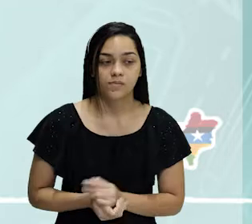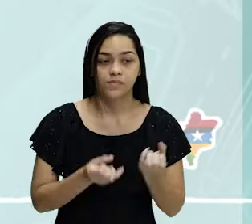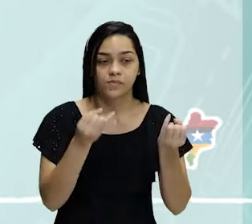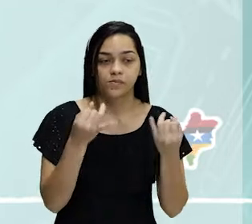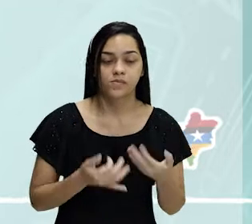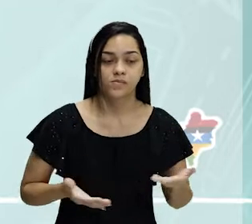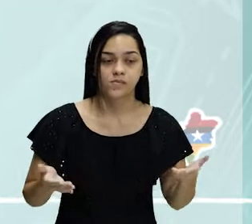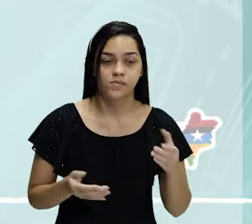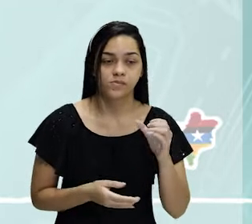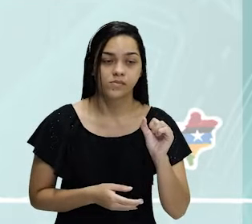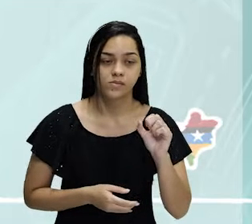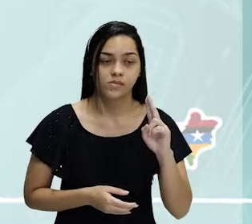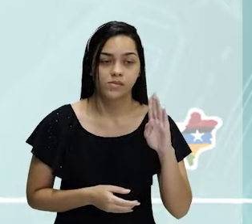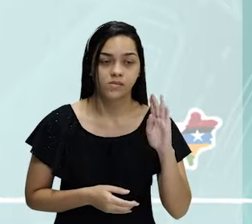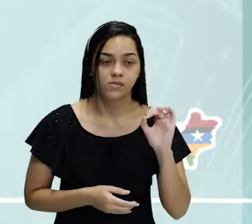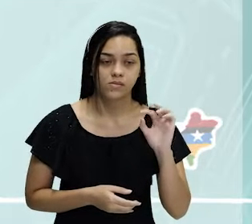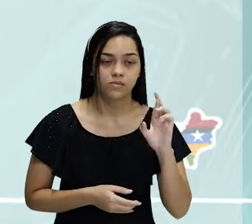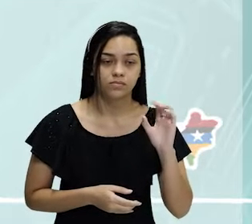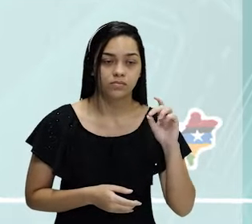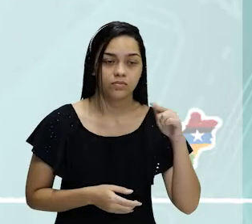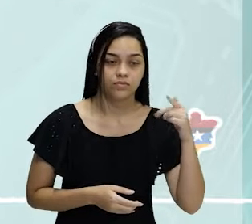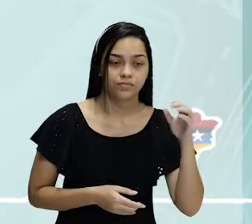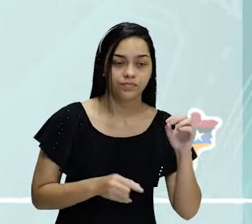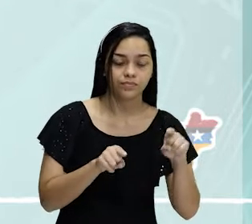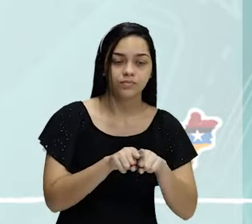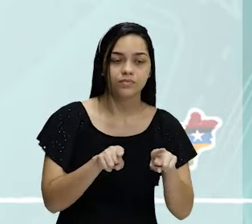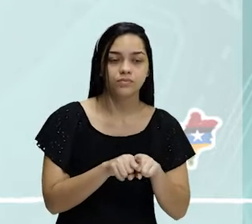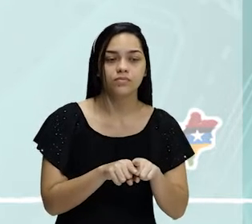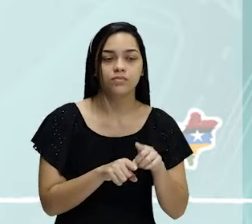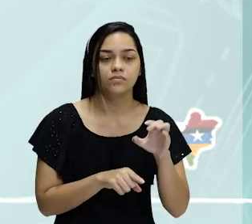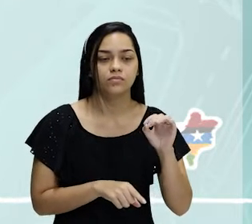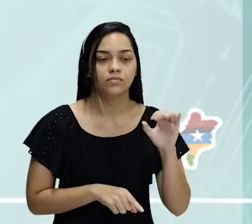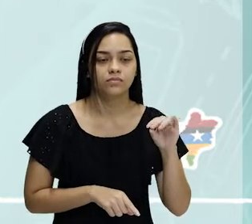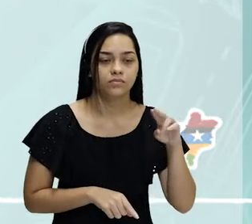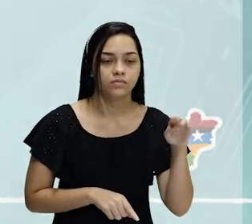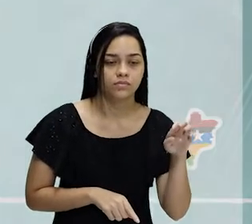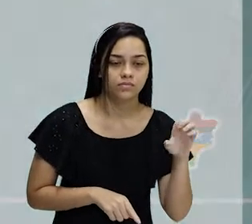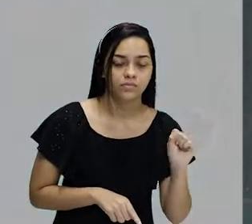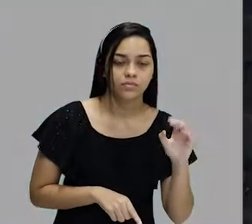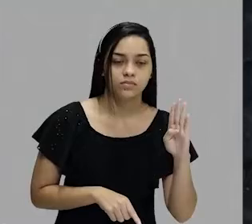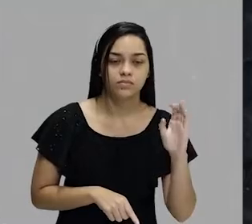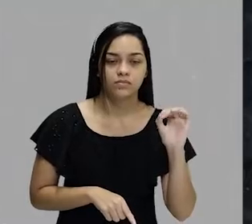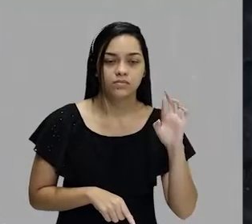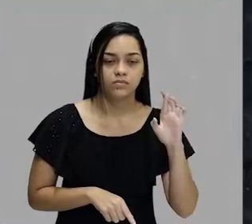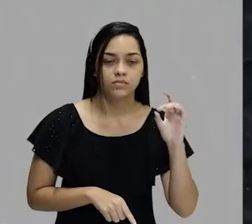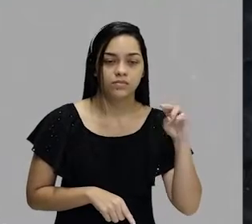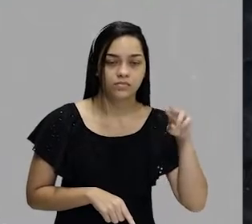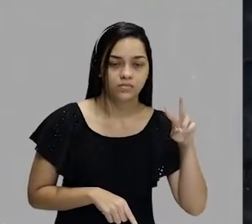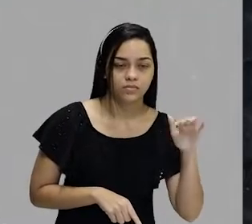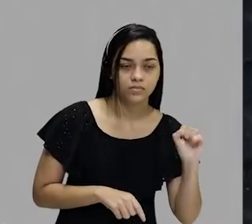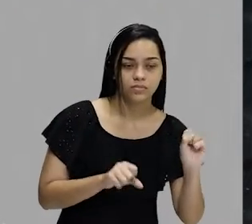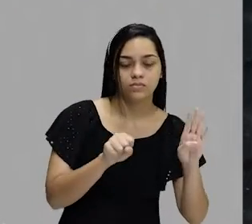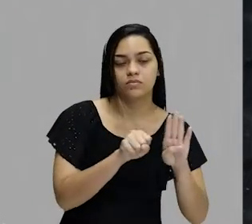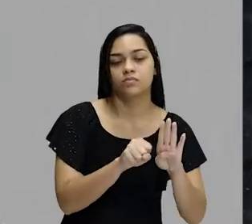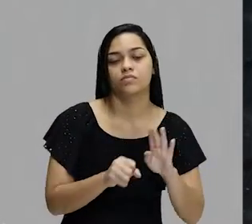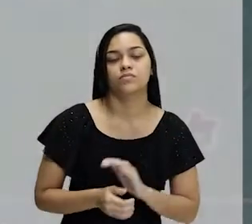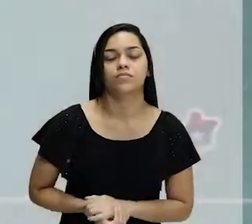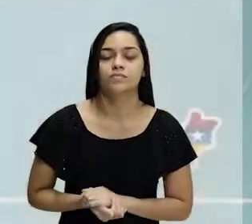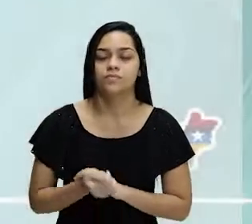da subordinação, das conjunções subordinativas e das orações subordinativas, tá? Aliás, orações substantivas, tá? Vamos lá.